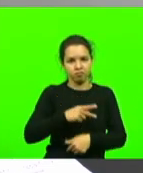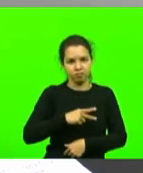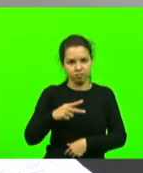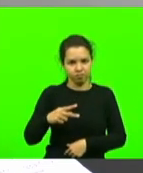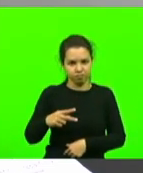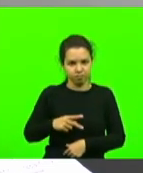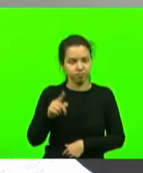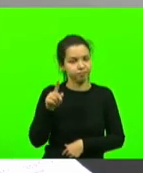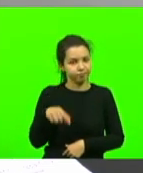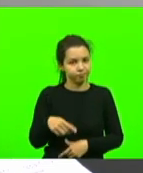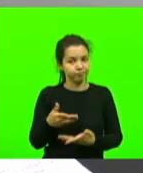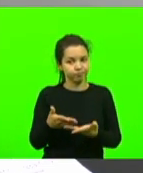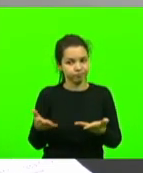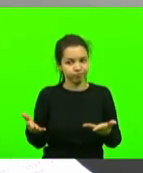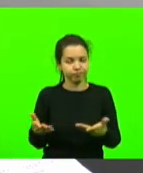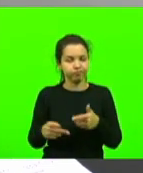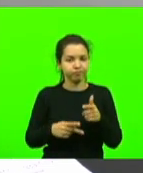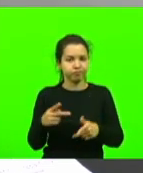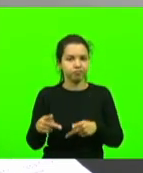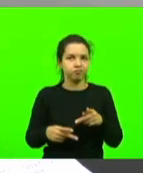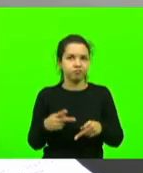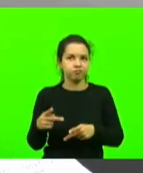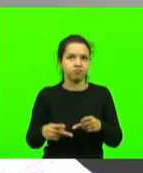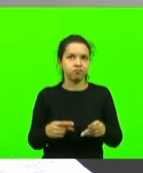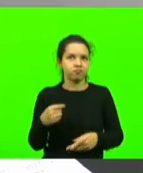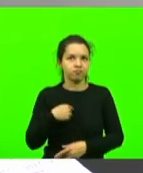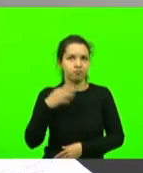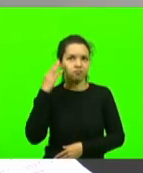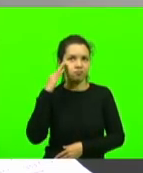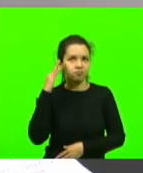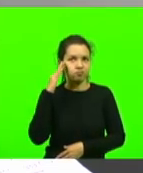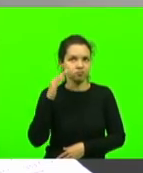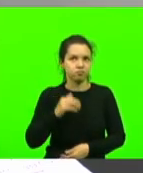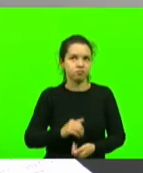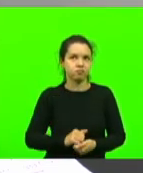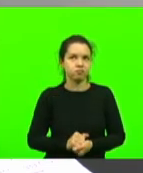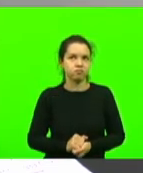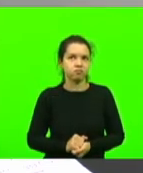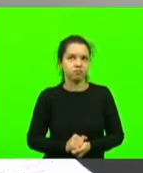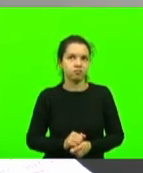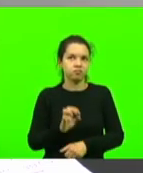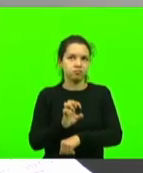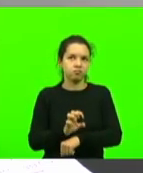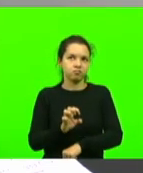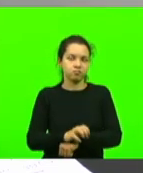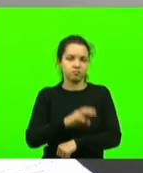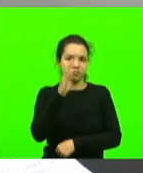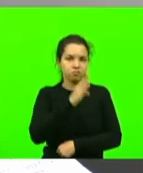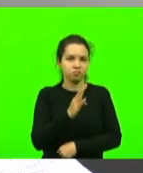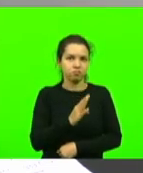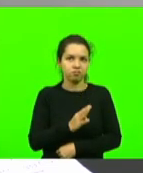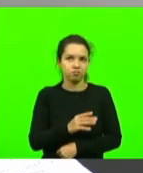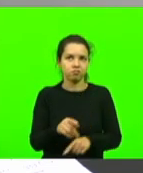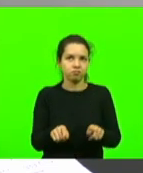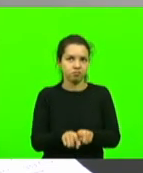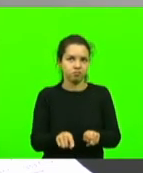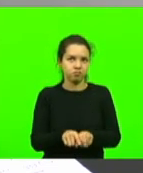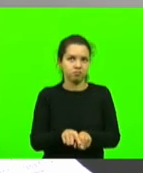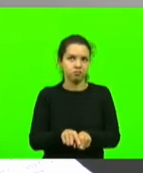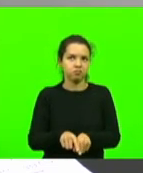população eu quero dizer que eu tenho essa compreensão do quanto é um estado brasileiro também ele foi